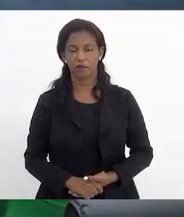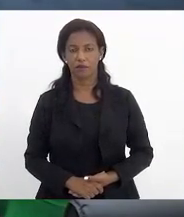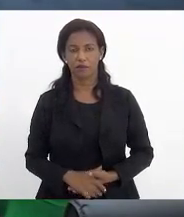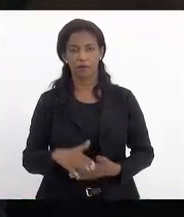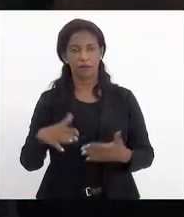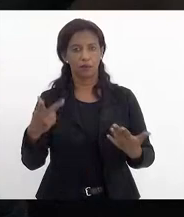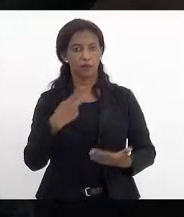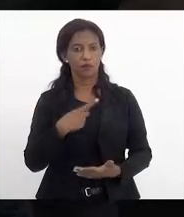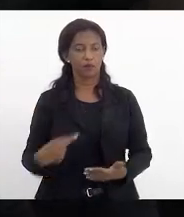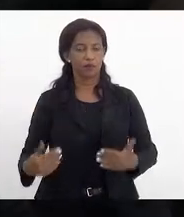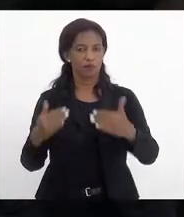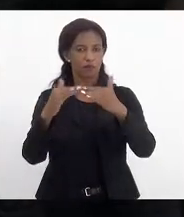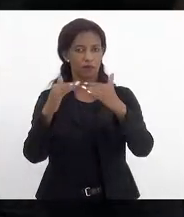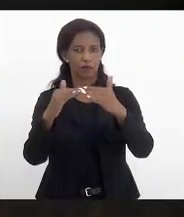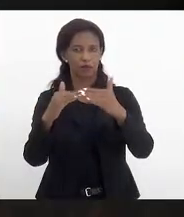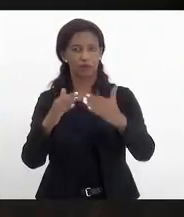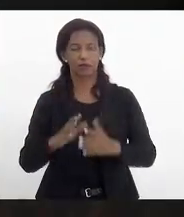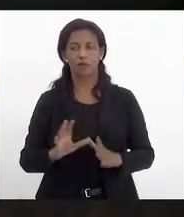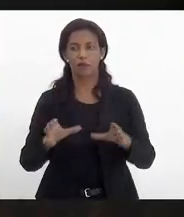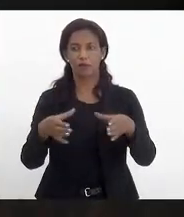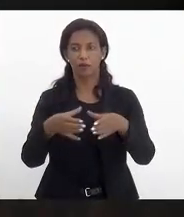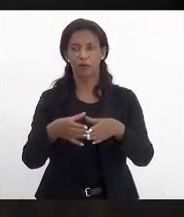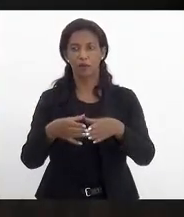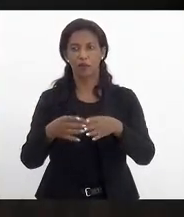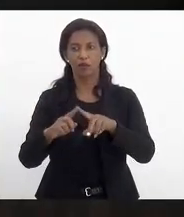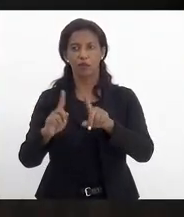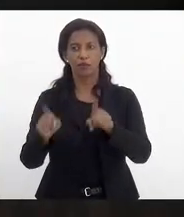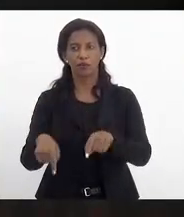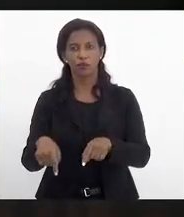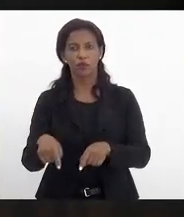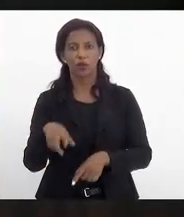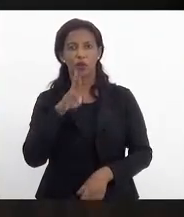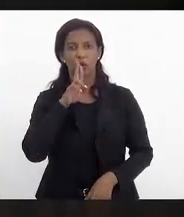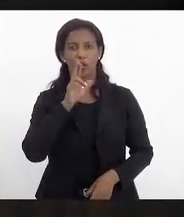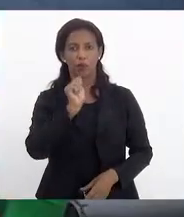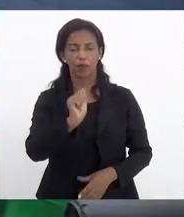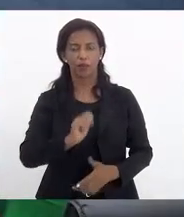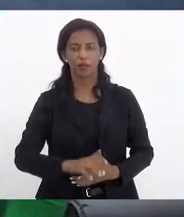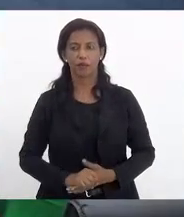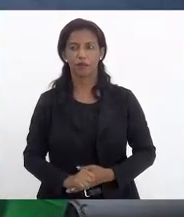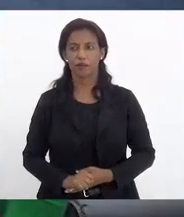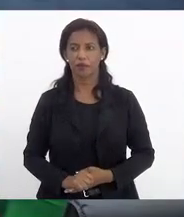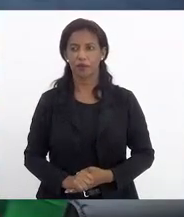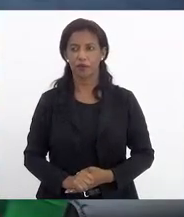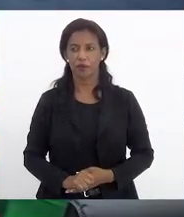Senhor presidente, favorável. Pela Comissão de Servidores, deputado Rodrigo Amorim.